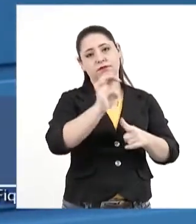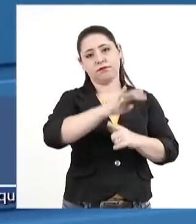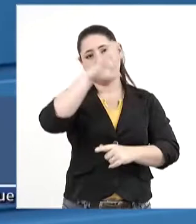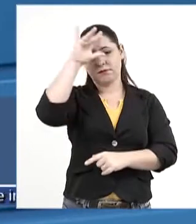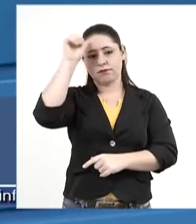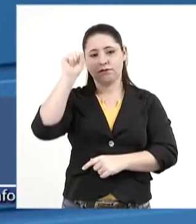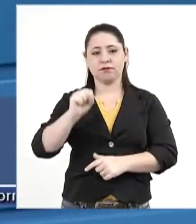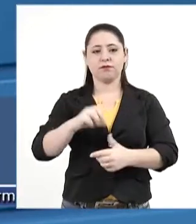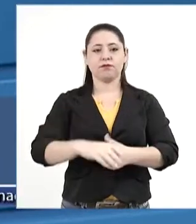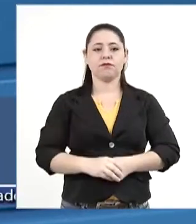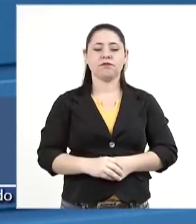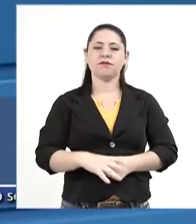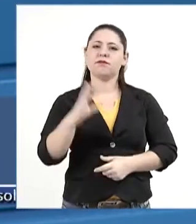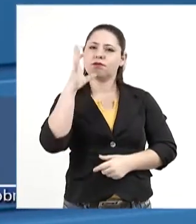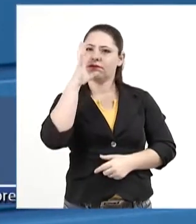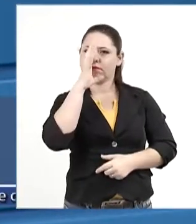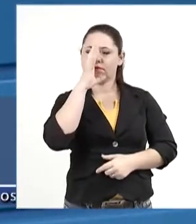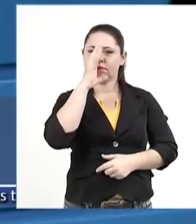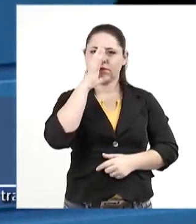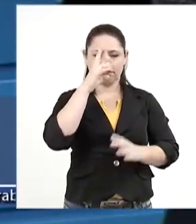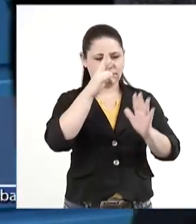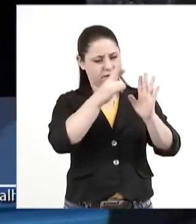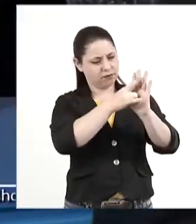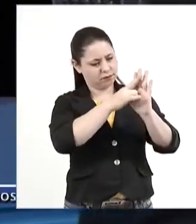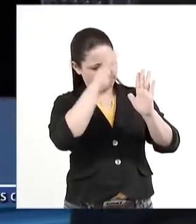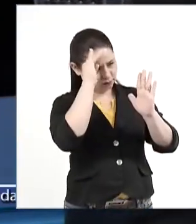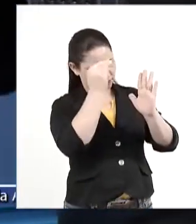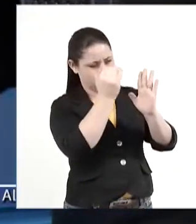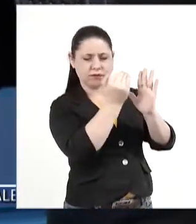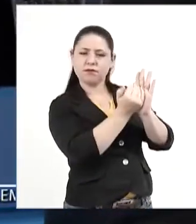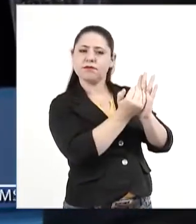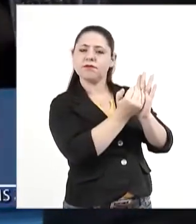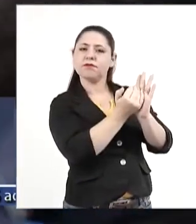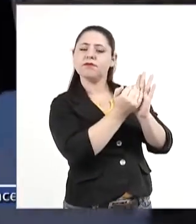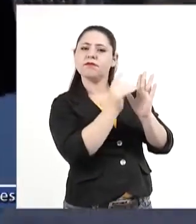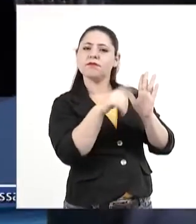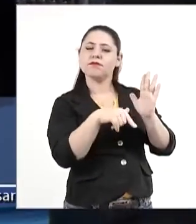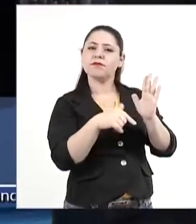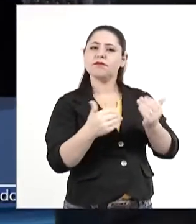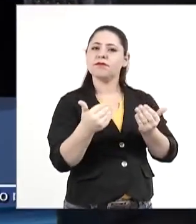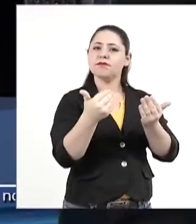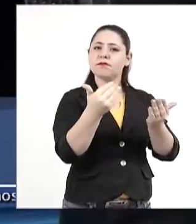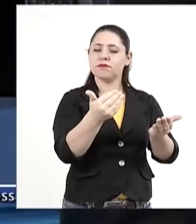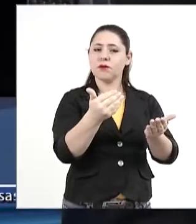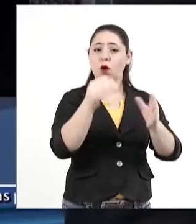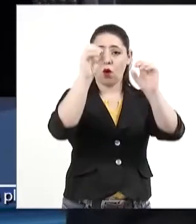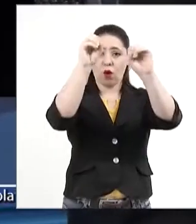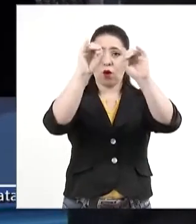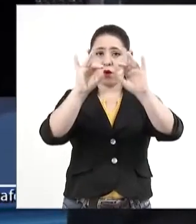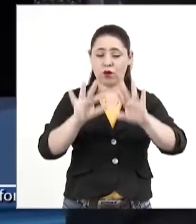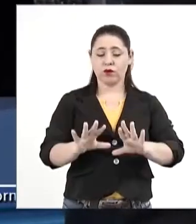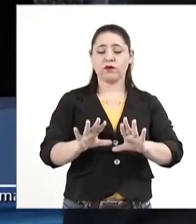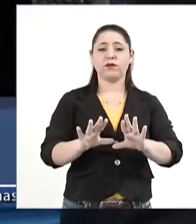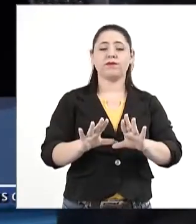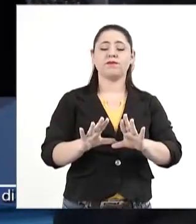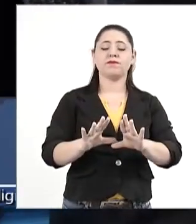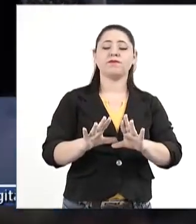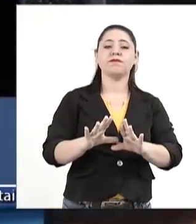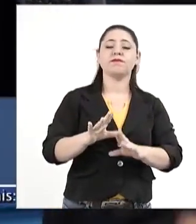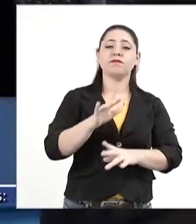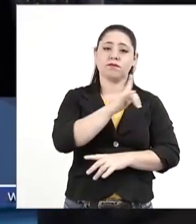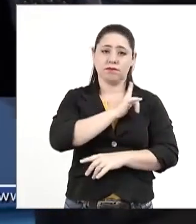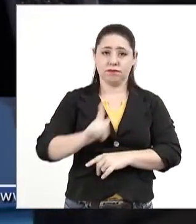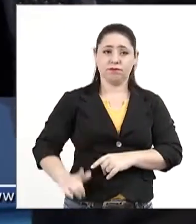do Sul, observadas as disposições regimentais e ouvido o colendo plenário, seja encaminhado o ofício desse poder ao excelentíssimo senhor governador